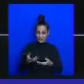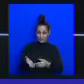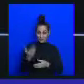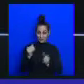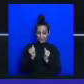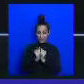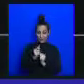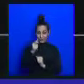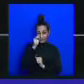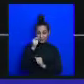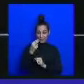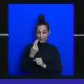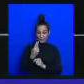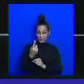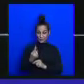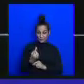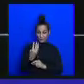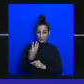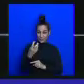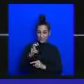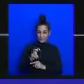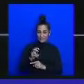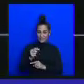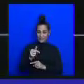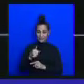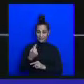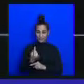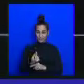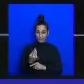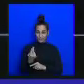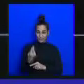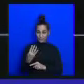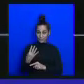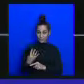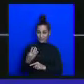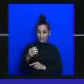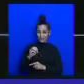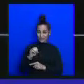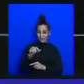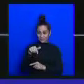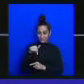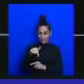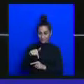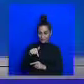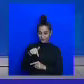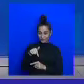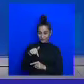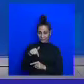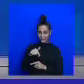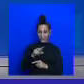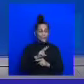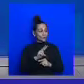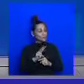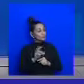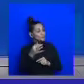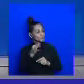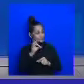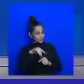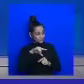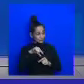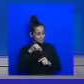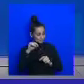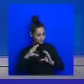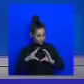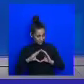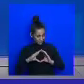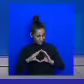conferir. 21, 45, 71, 24 e 07. Os auditores